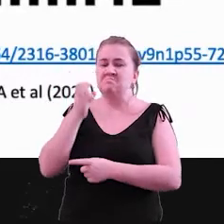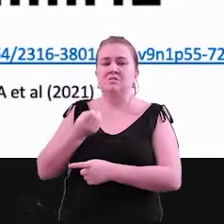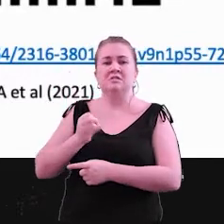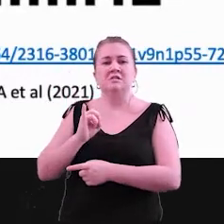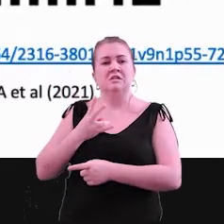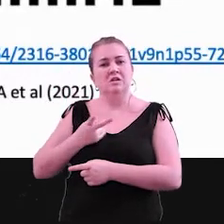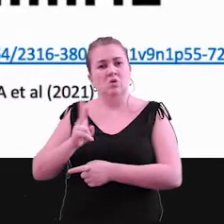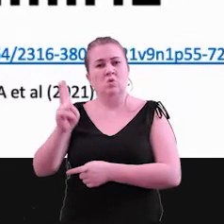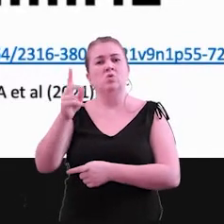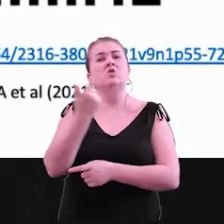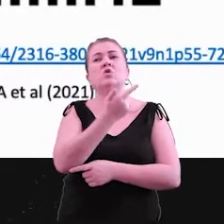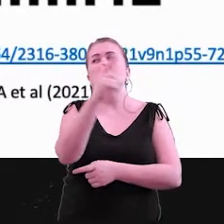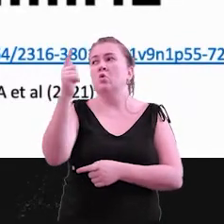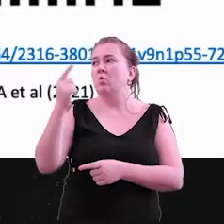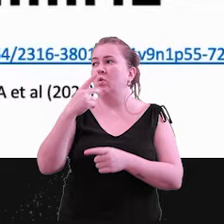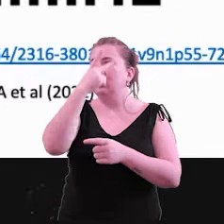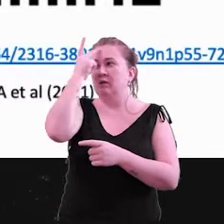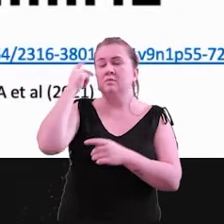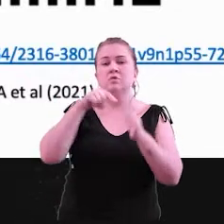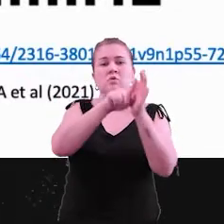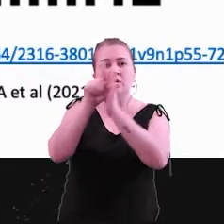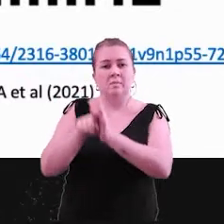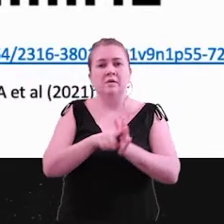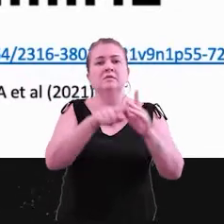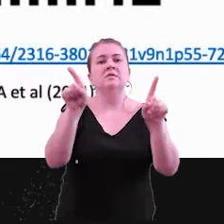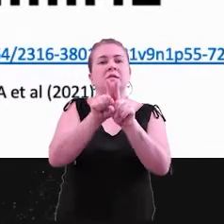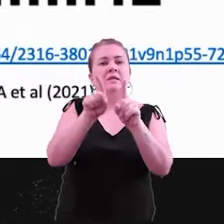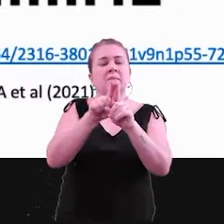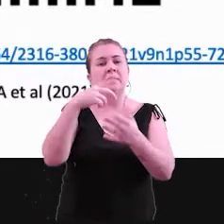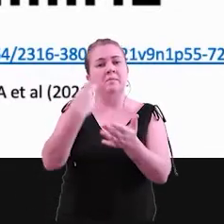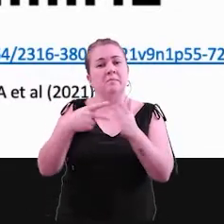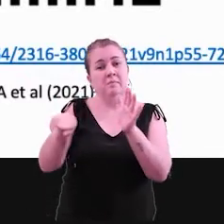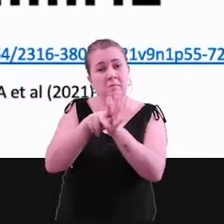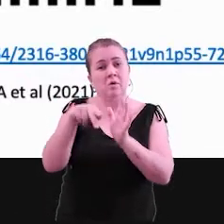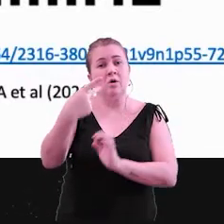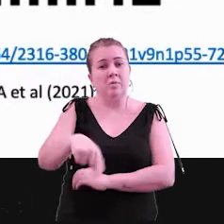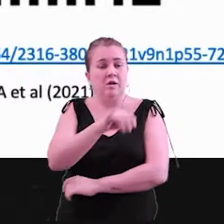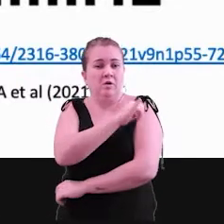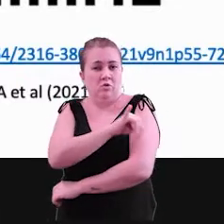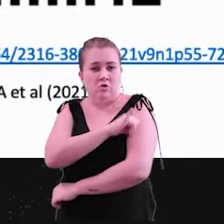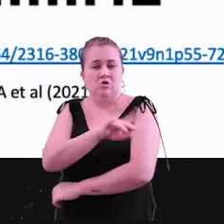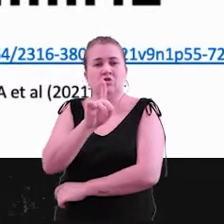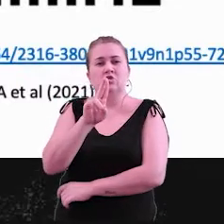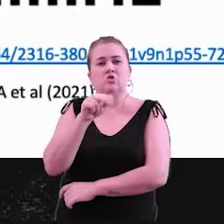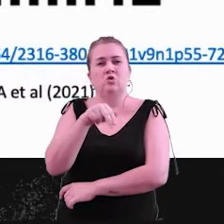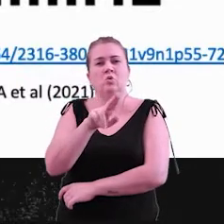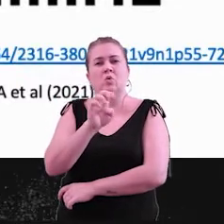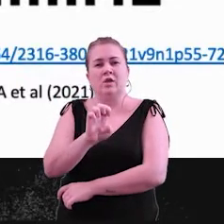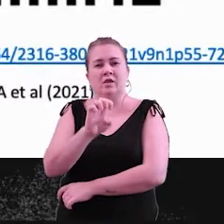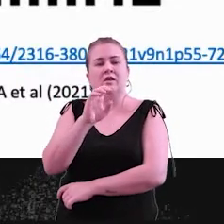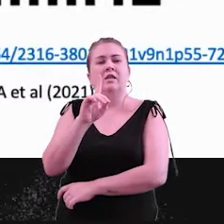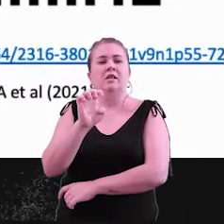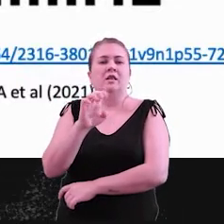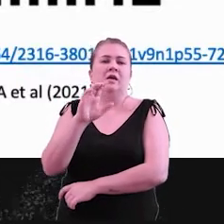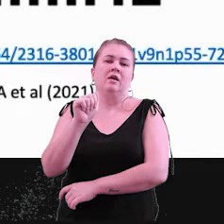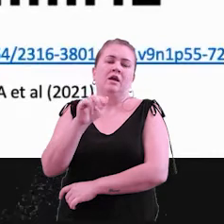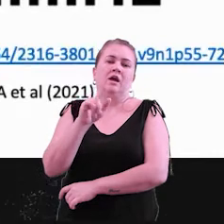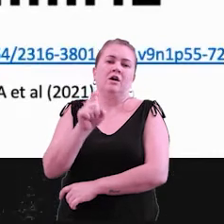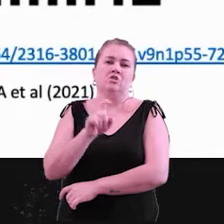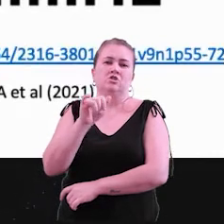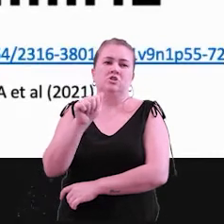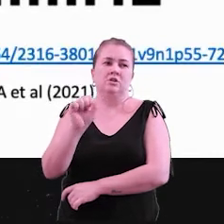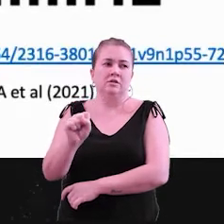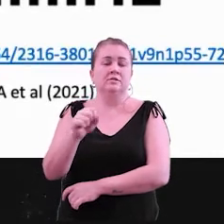Duque de Caxias. Então, ao longo dos vários estudos que eles desenvolveram, é um estudo do longitudinal, com 10 museus